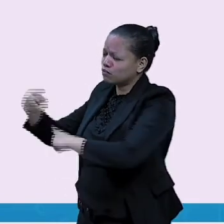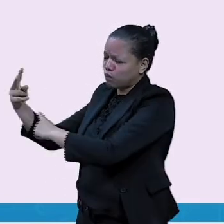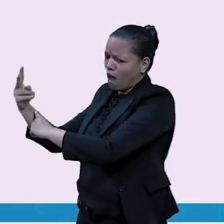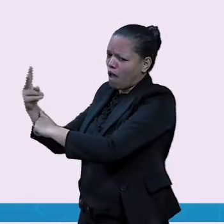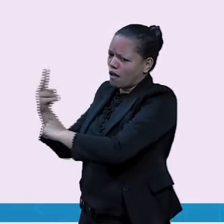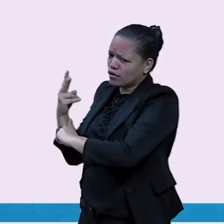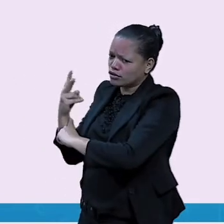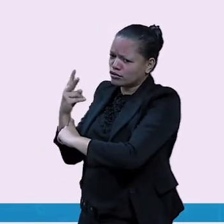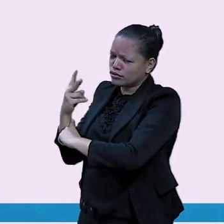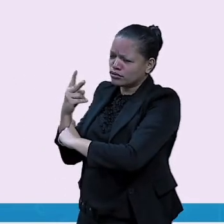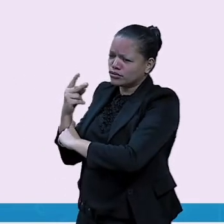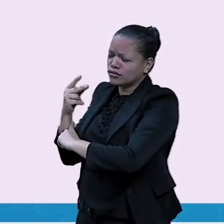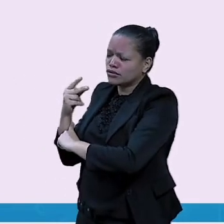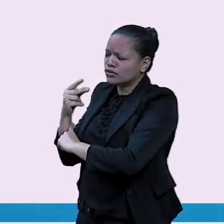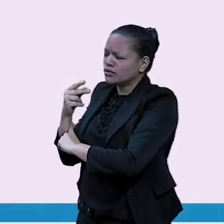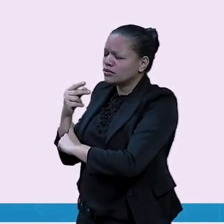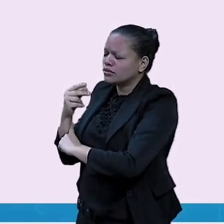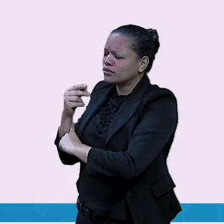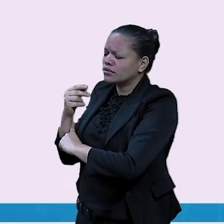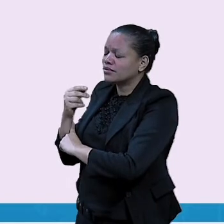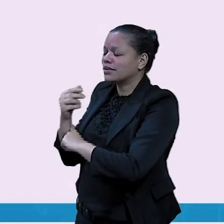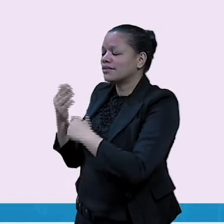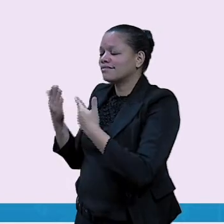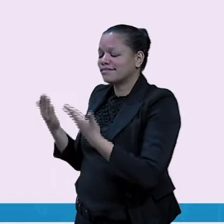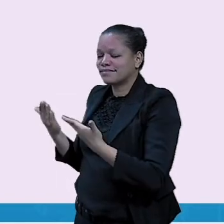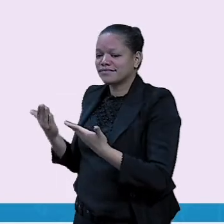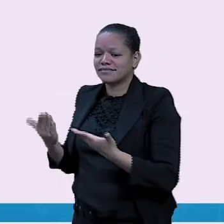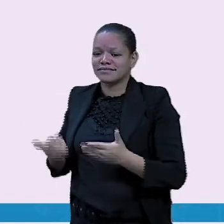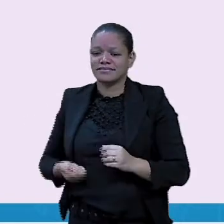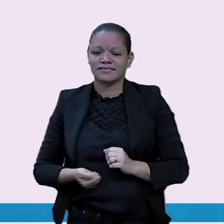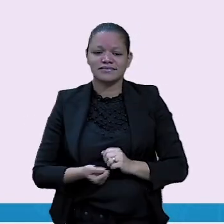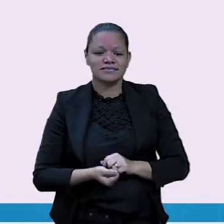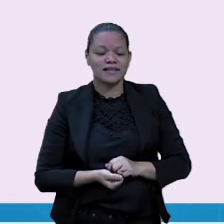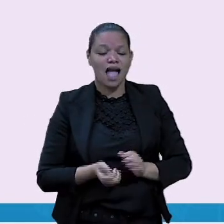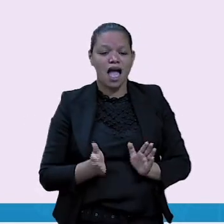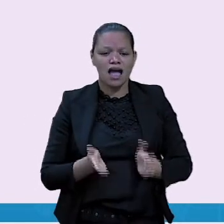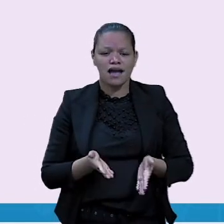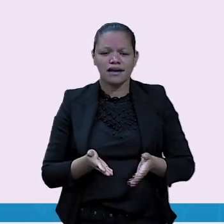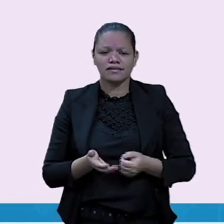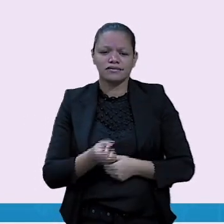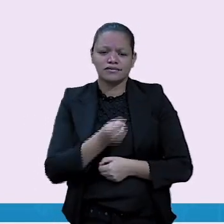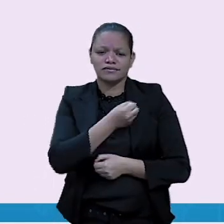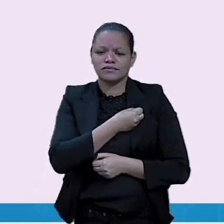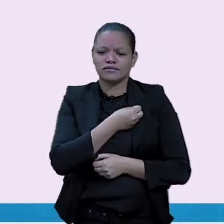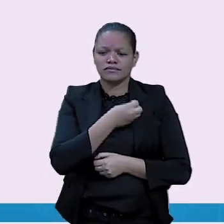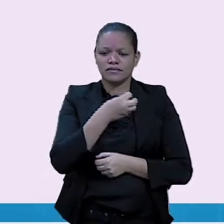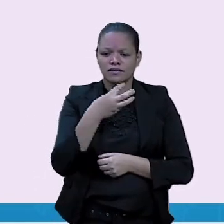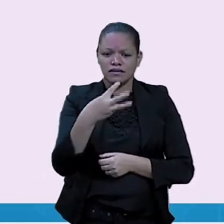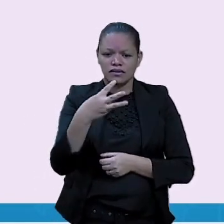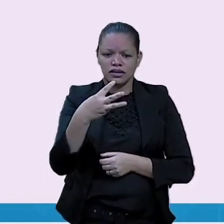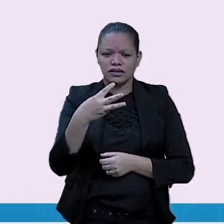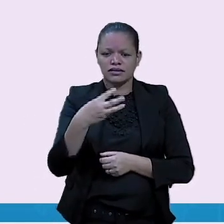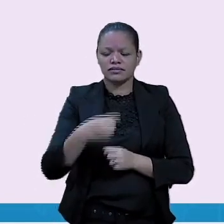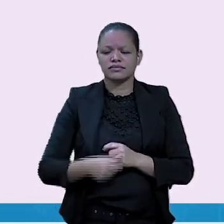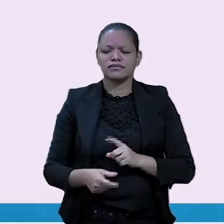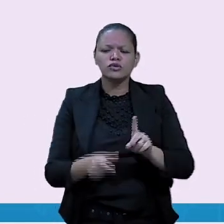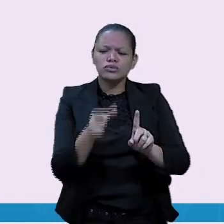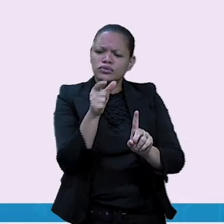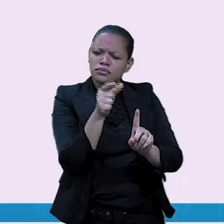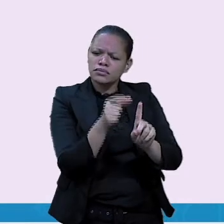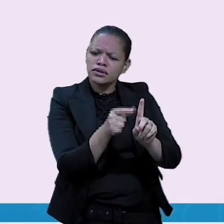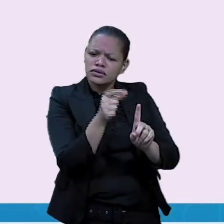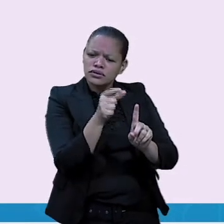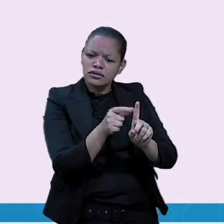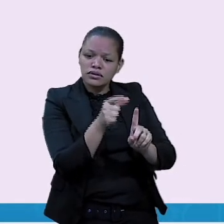Lelé e falou com ele, joga a boia. Vamos seguir, ó. Quem são os personagens